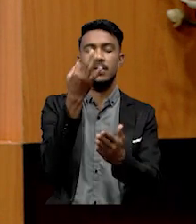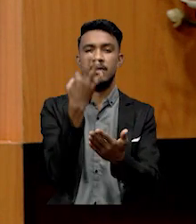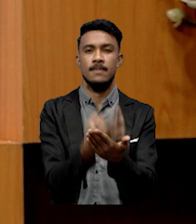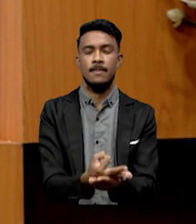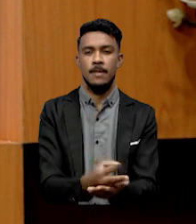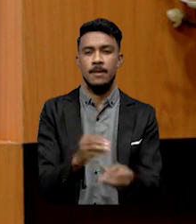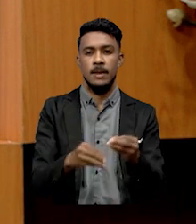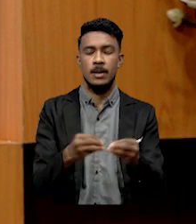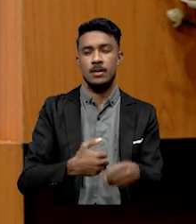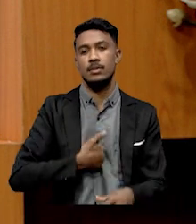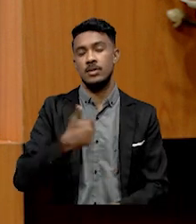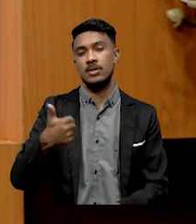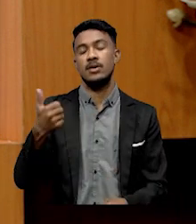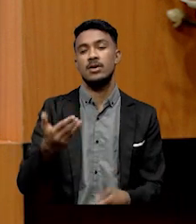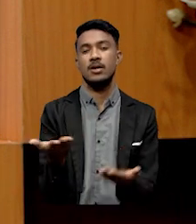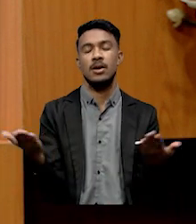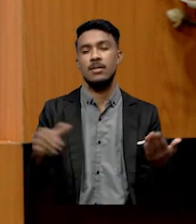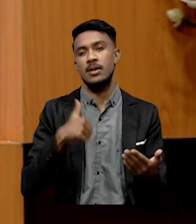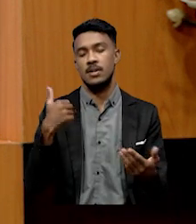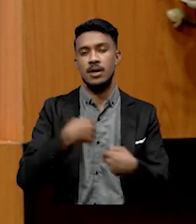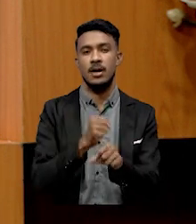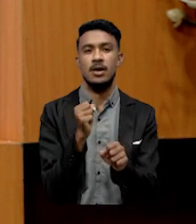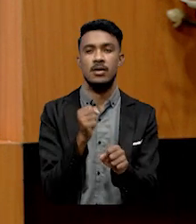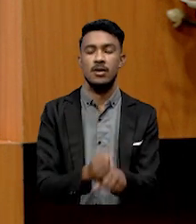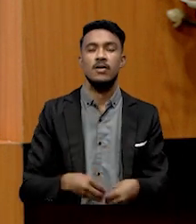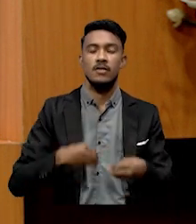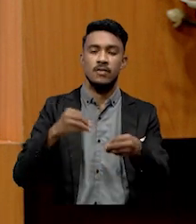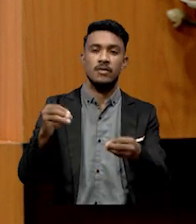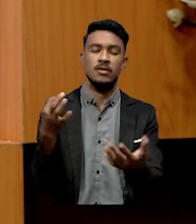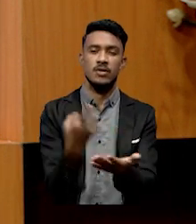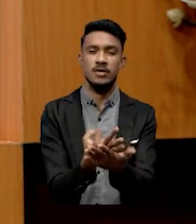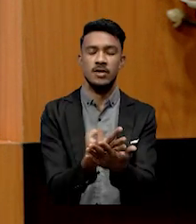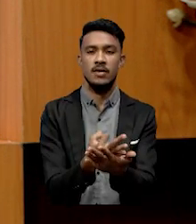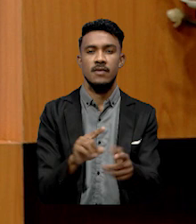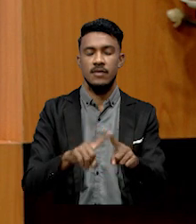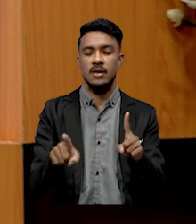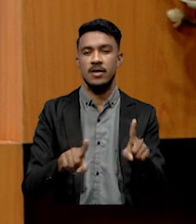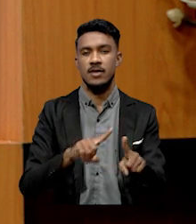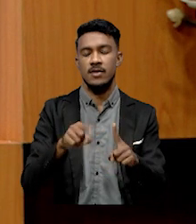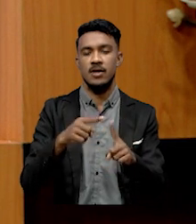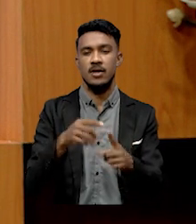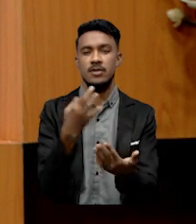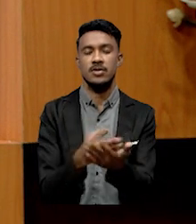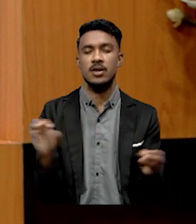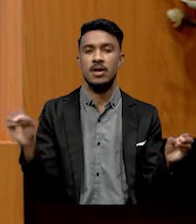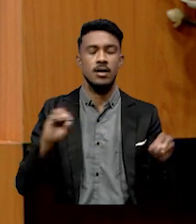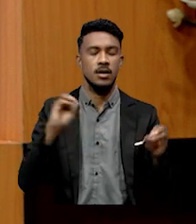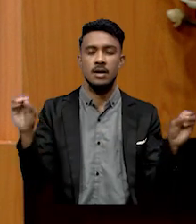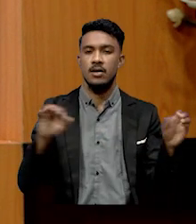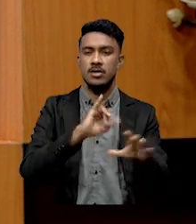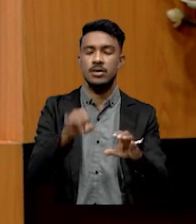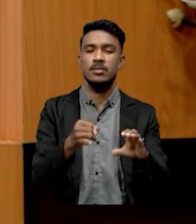setor privado e setor balo no bebele cria emprego. Se emprego la iha, né la os inclusivo,